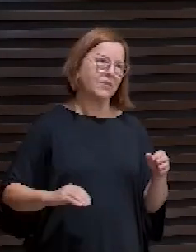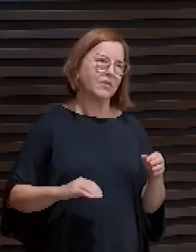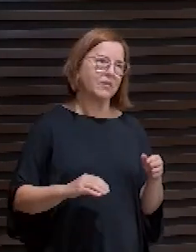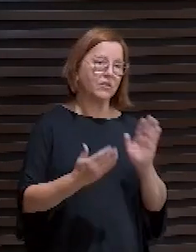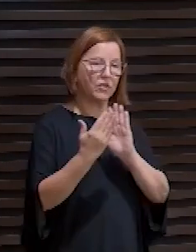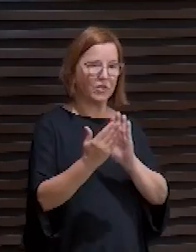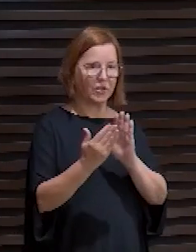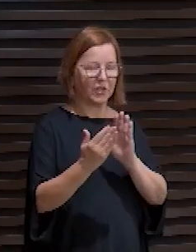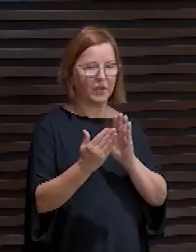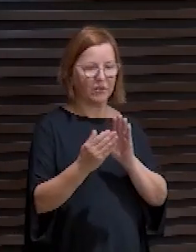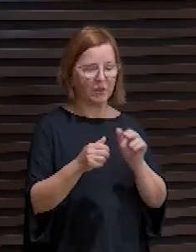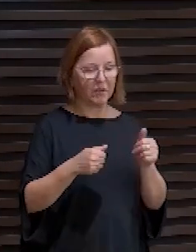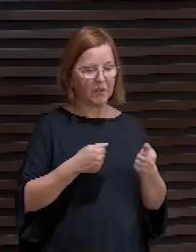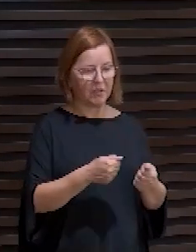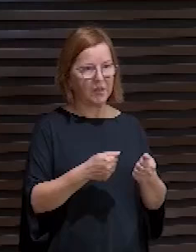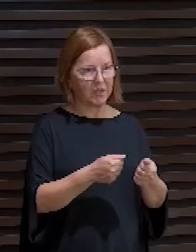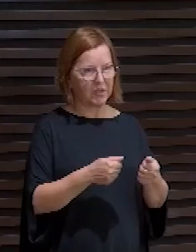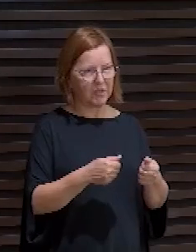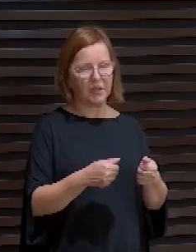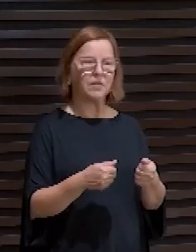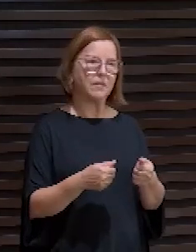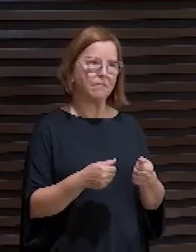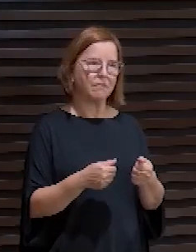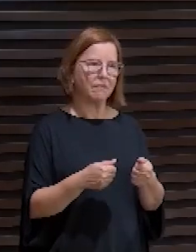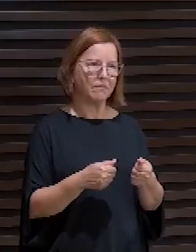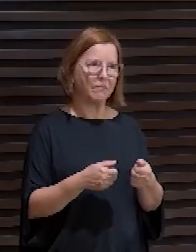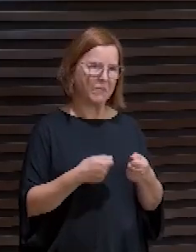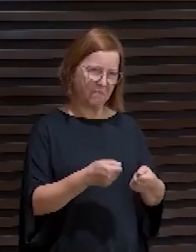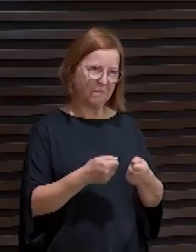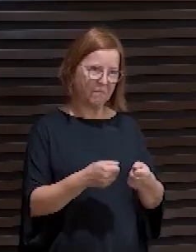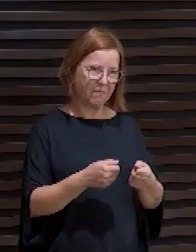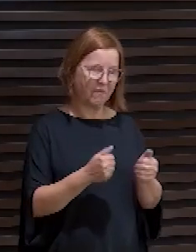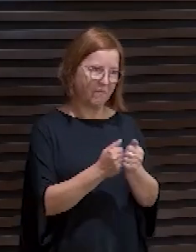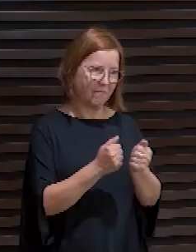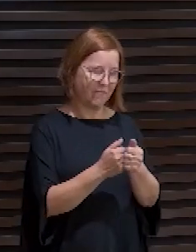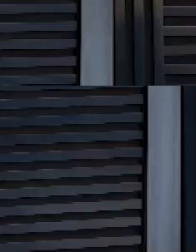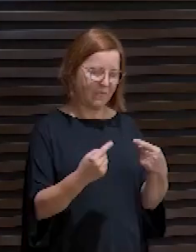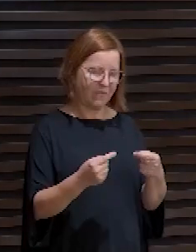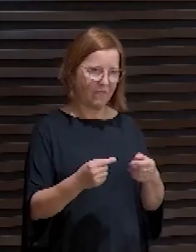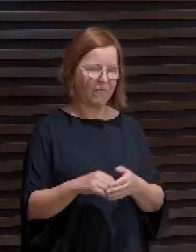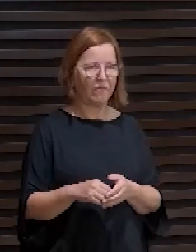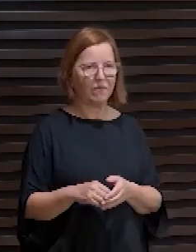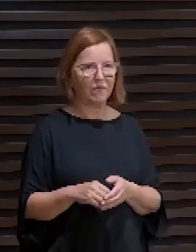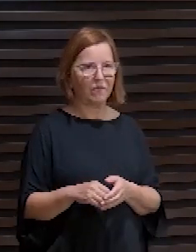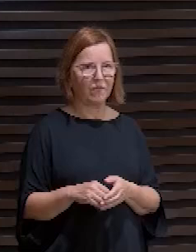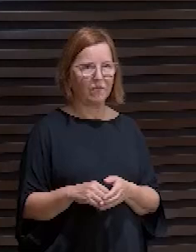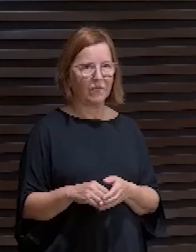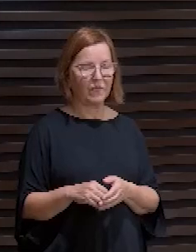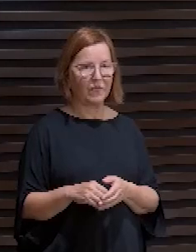da rejeição. O contrário da perseverança é o desânimo, é deixar a congregação dos